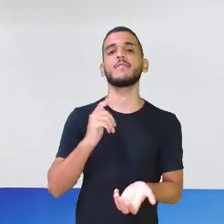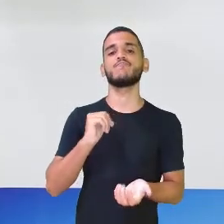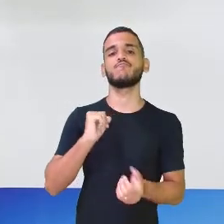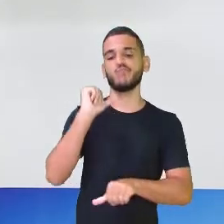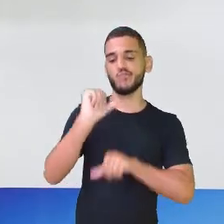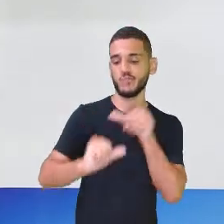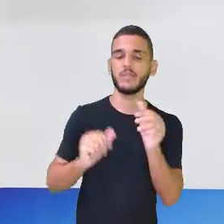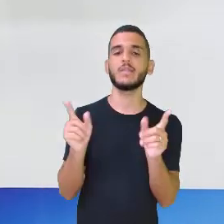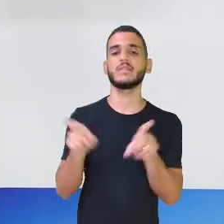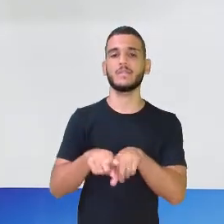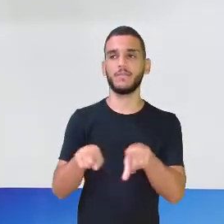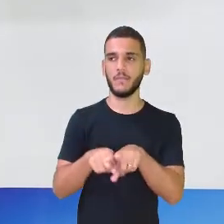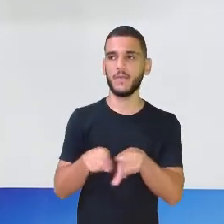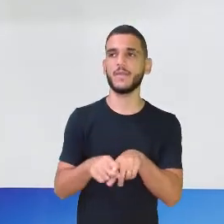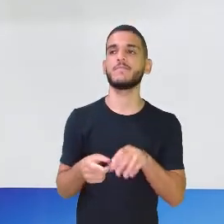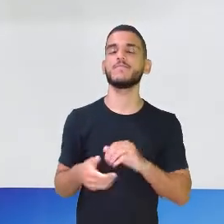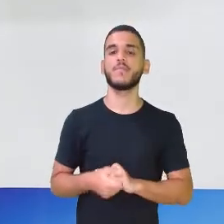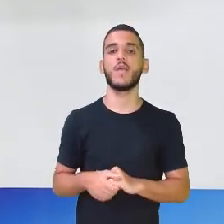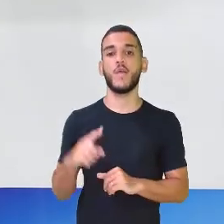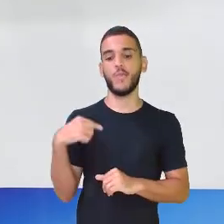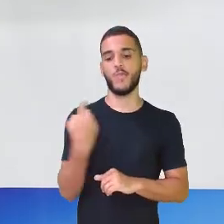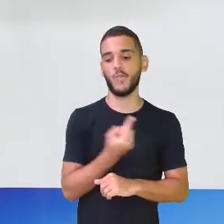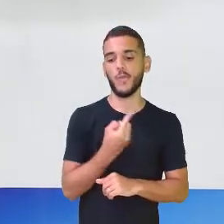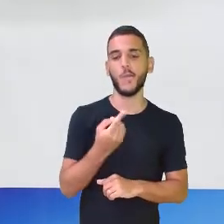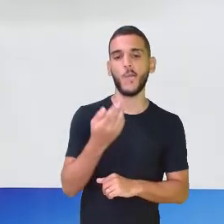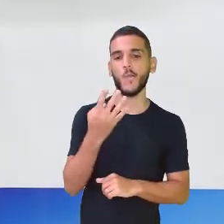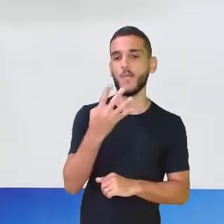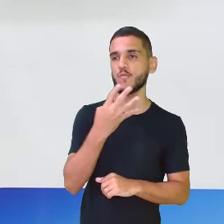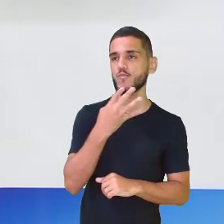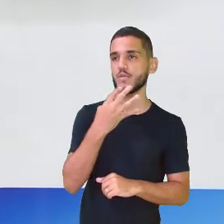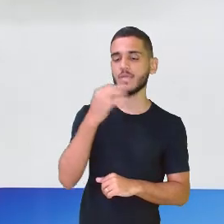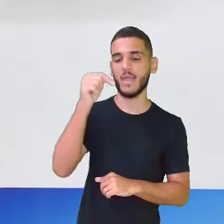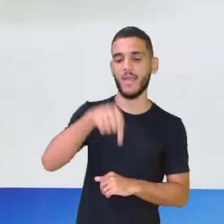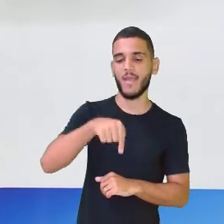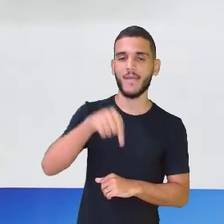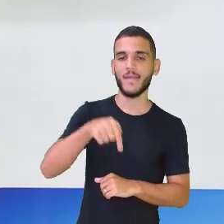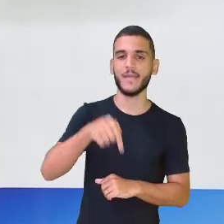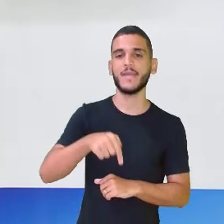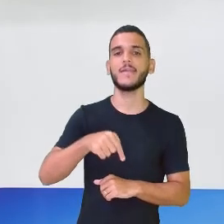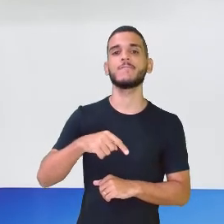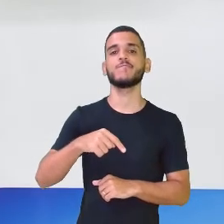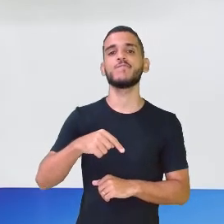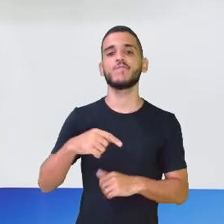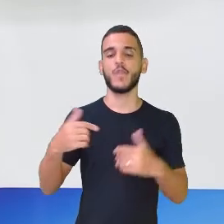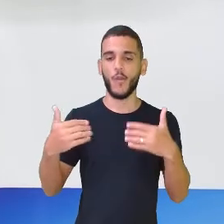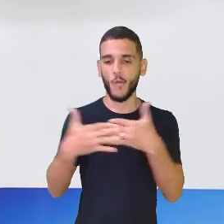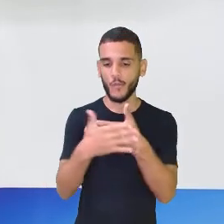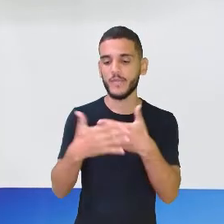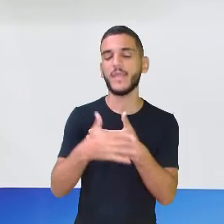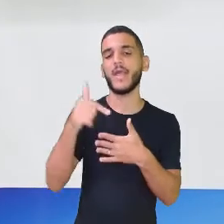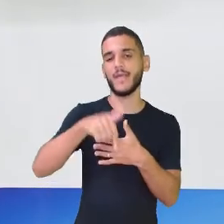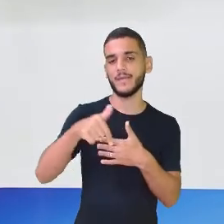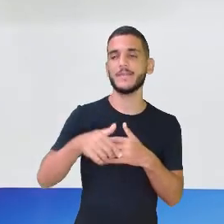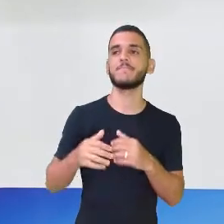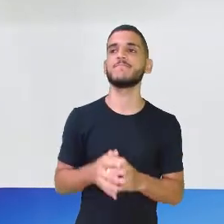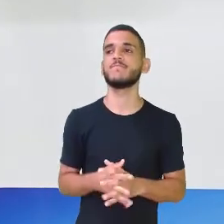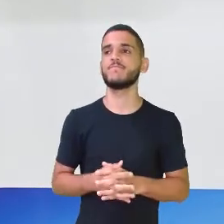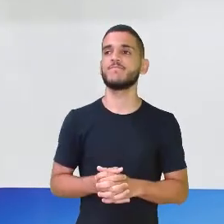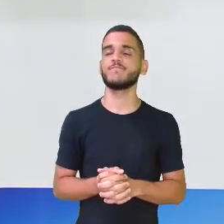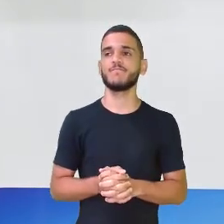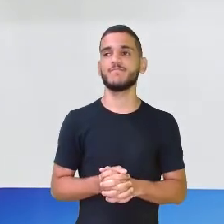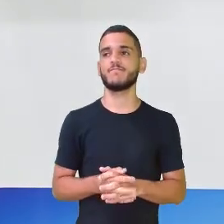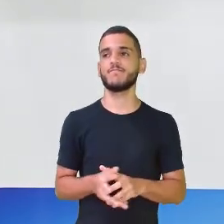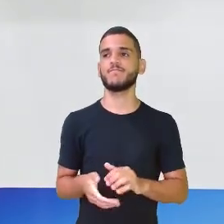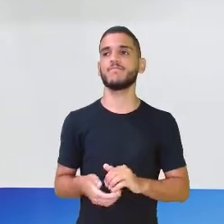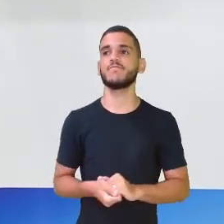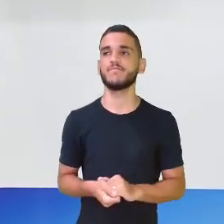fazer um mergulho na nossa cidade e ver essas mudanças estruturais que a gente teve na nossa cidade. Muitas